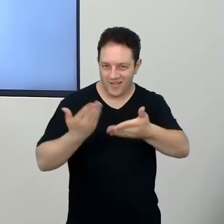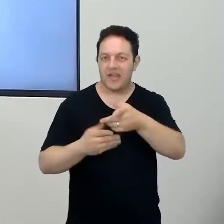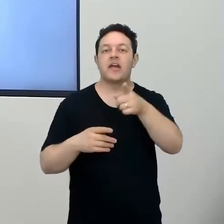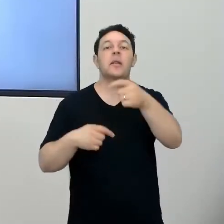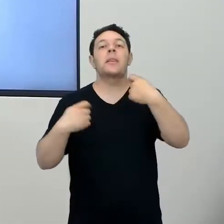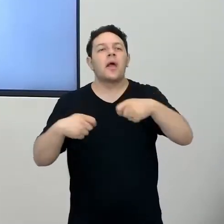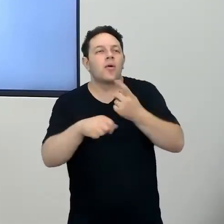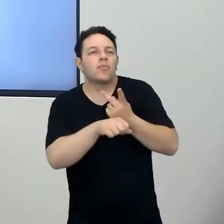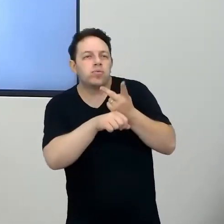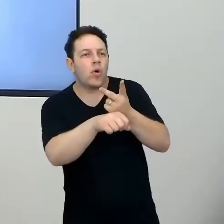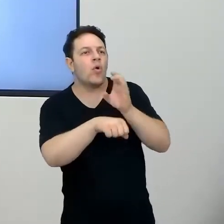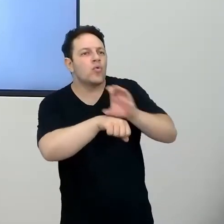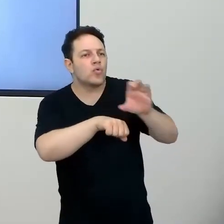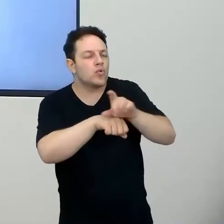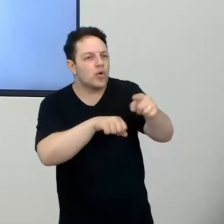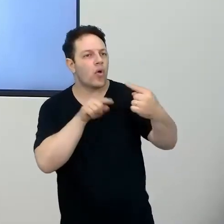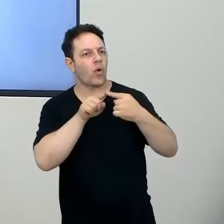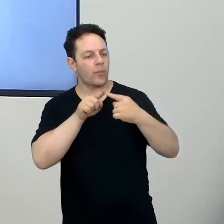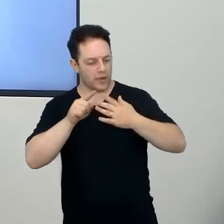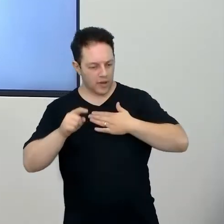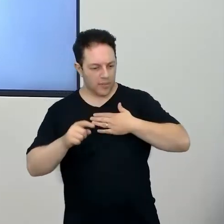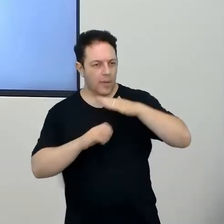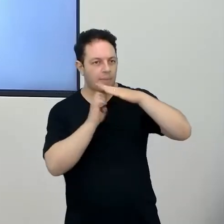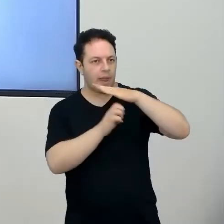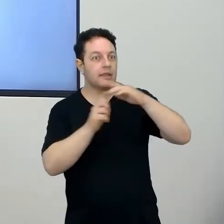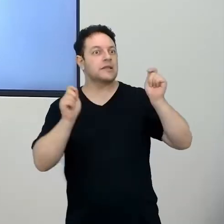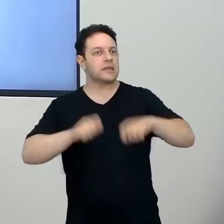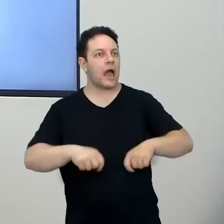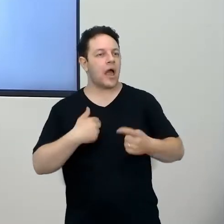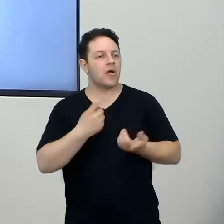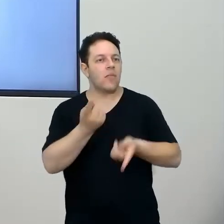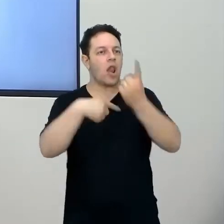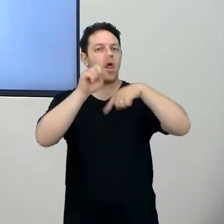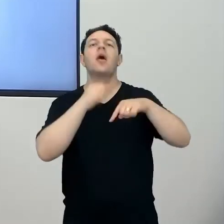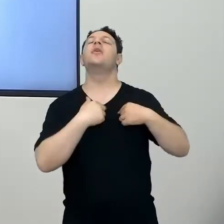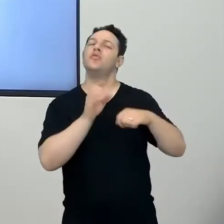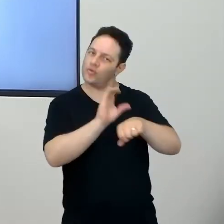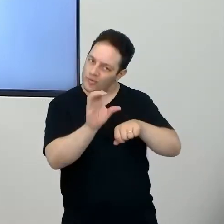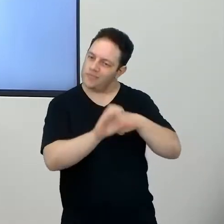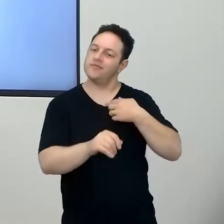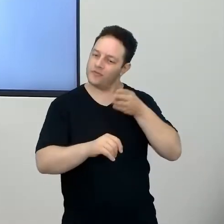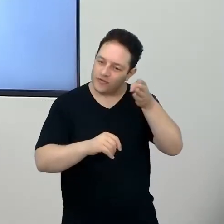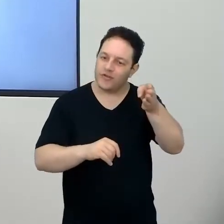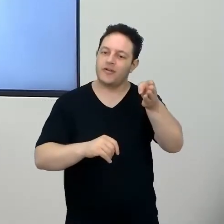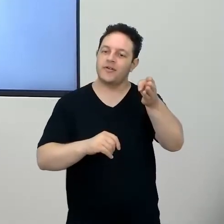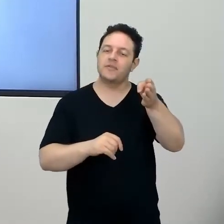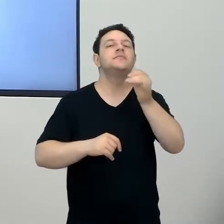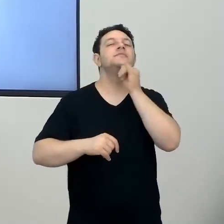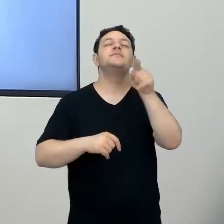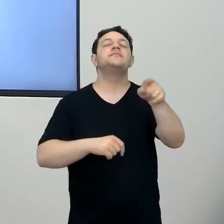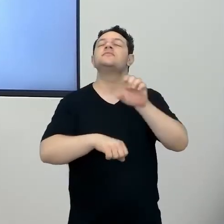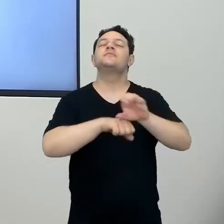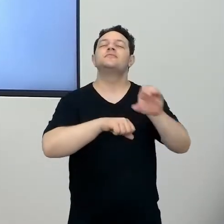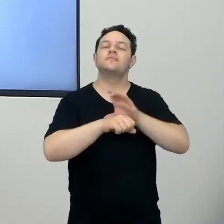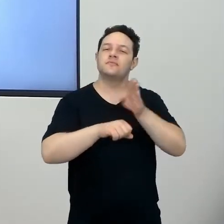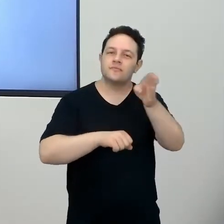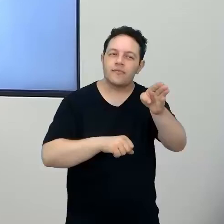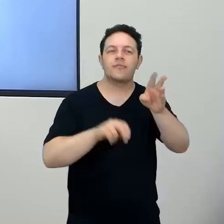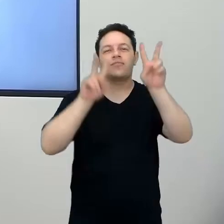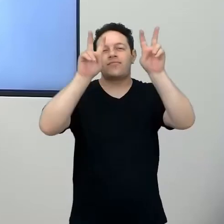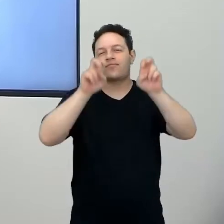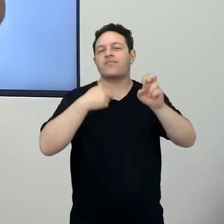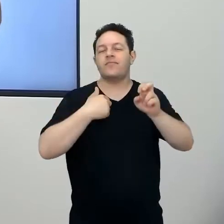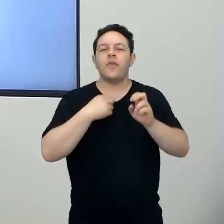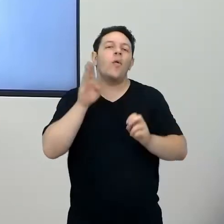procurar cursos voltados ao seu empreendimento também. Nesses cursos, normalmente, por exemplo, se você vai trabalhar com